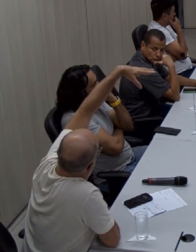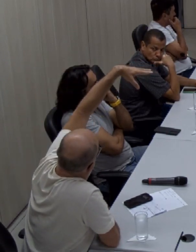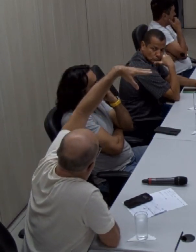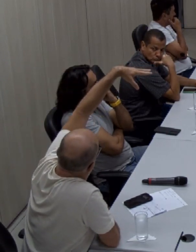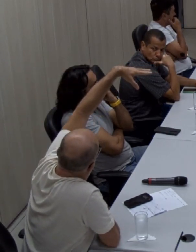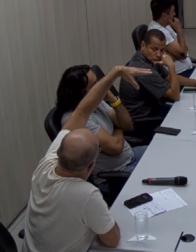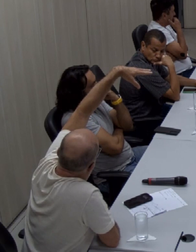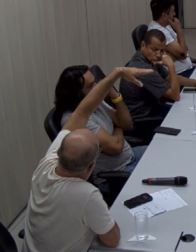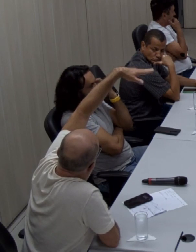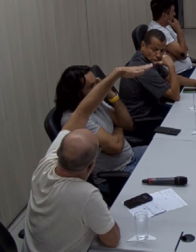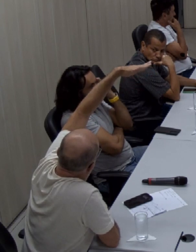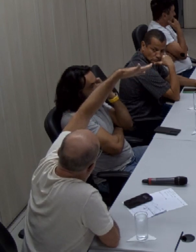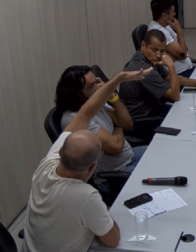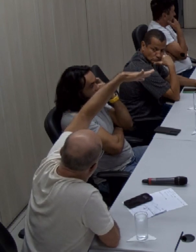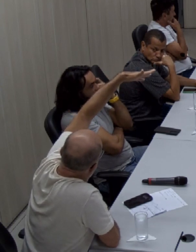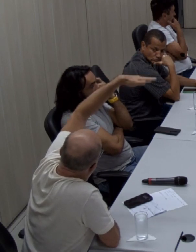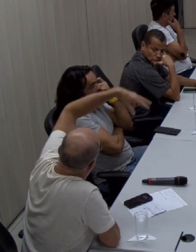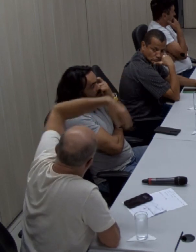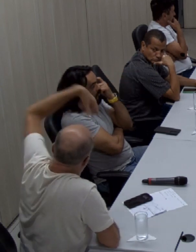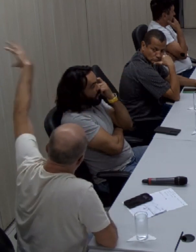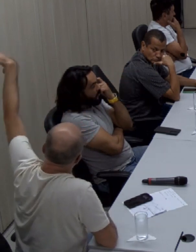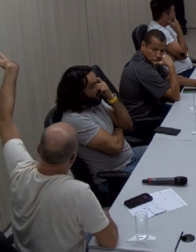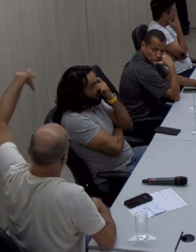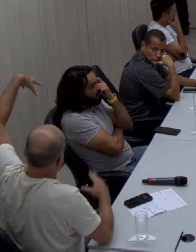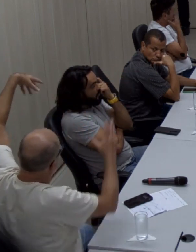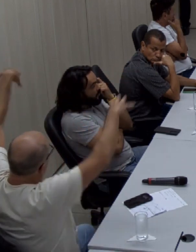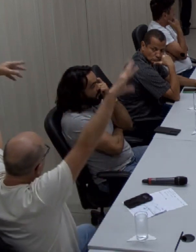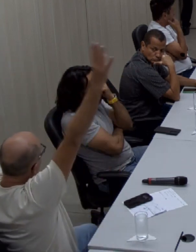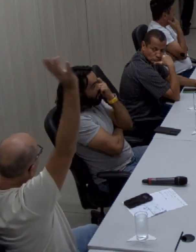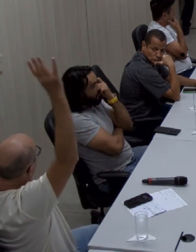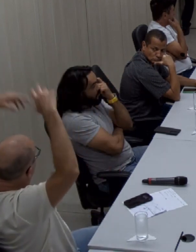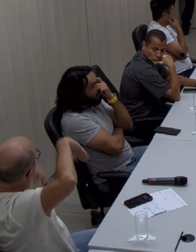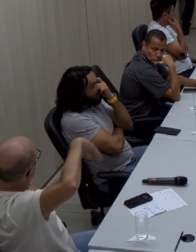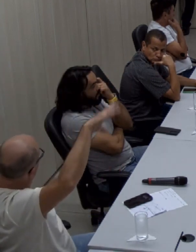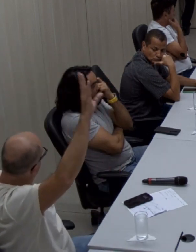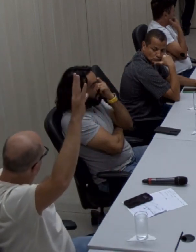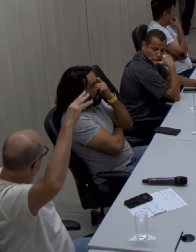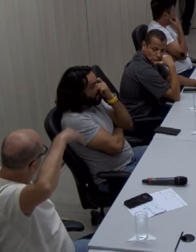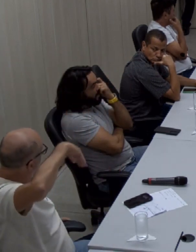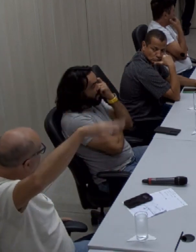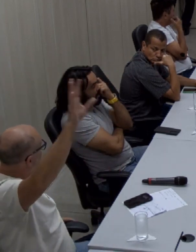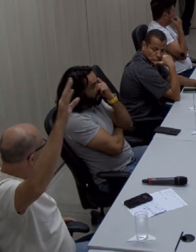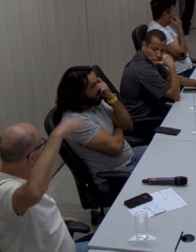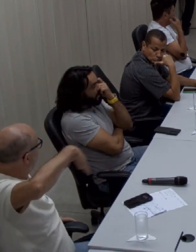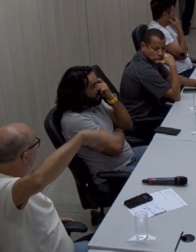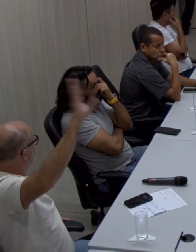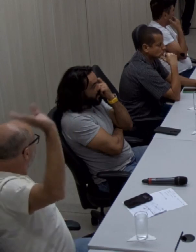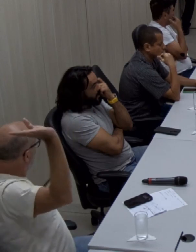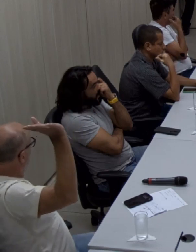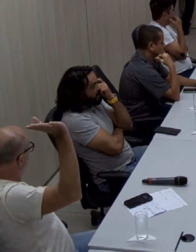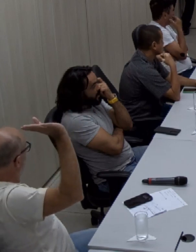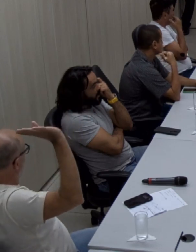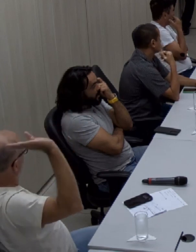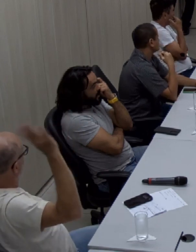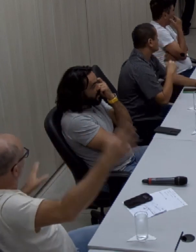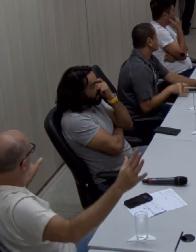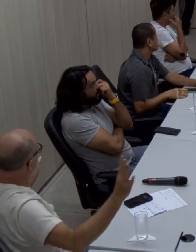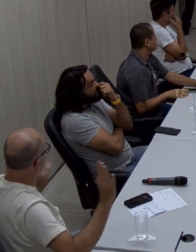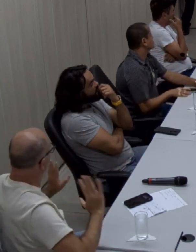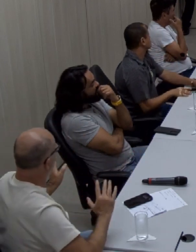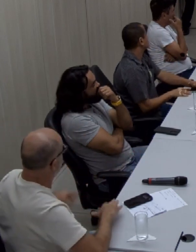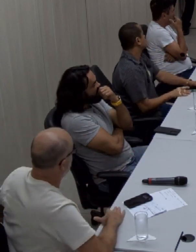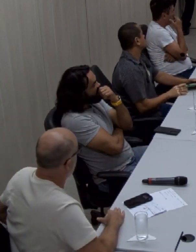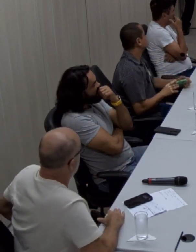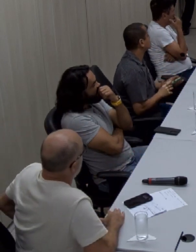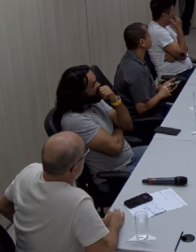migrou para João César, ali virou um lixo. Você pode ver lá, só tem móvel abandonado. Literalmente morre, né?